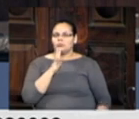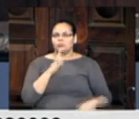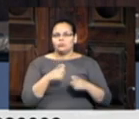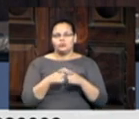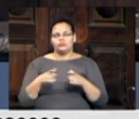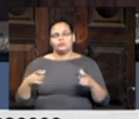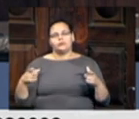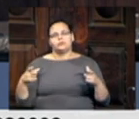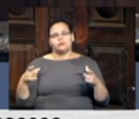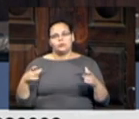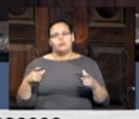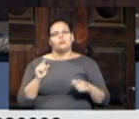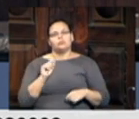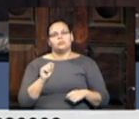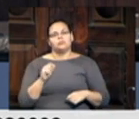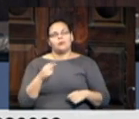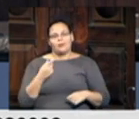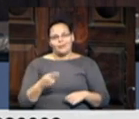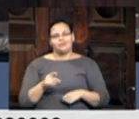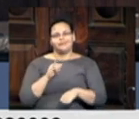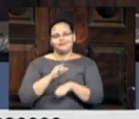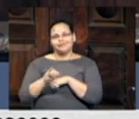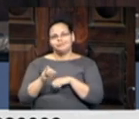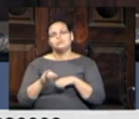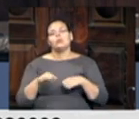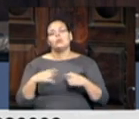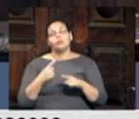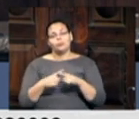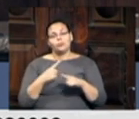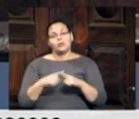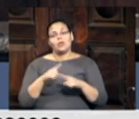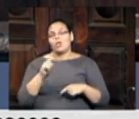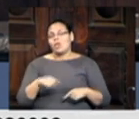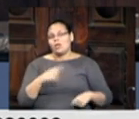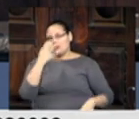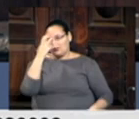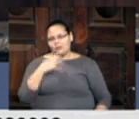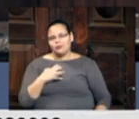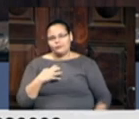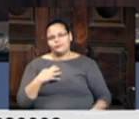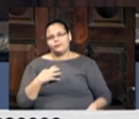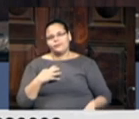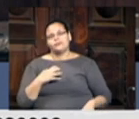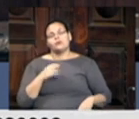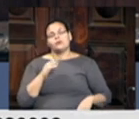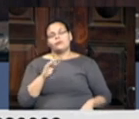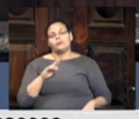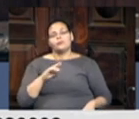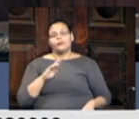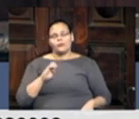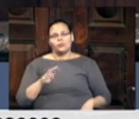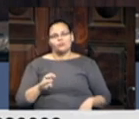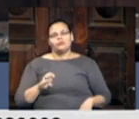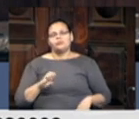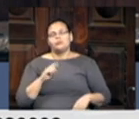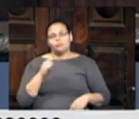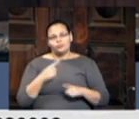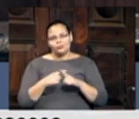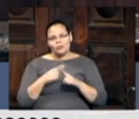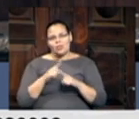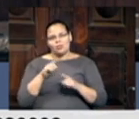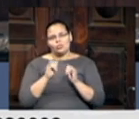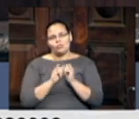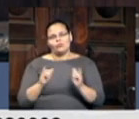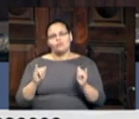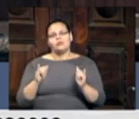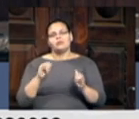dimensão dessa fraude, porque isso é muito grave. Uma coisa são as notícias de